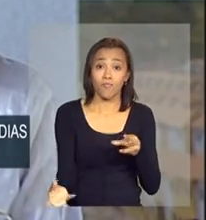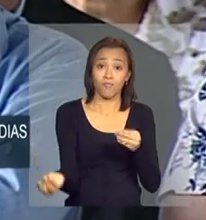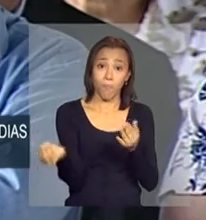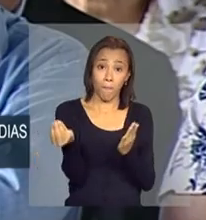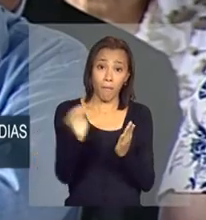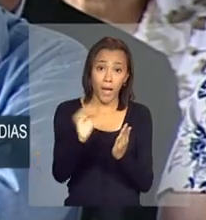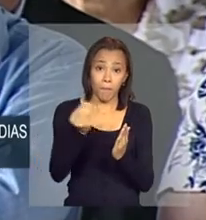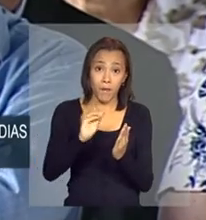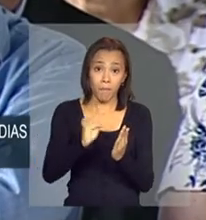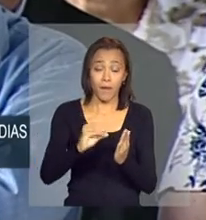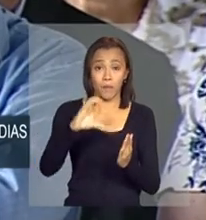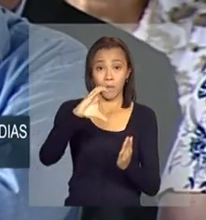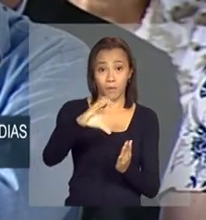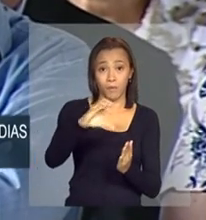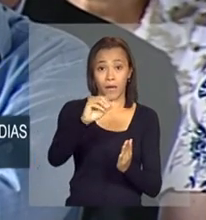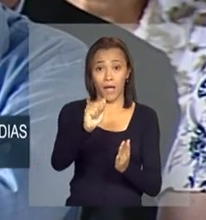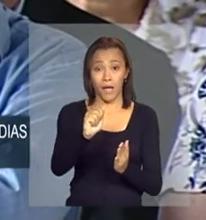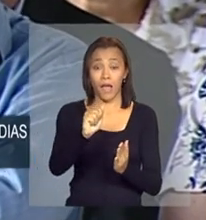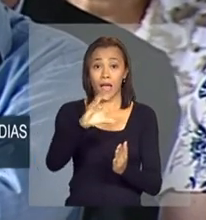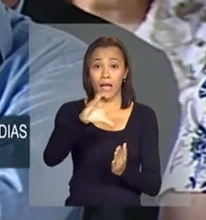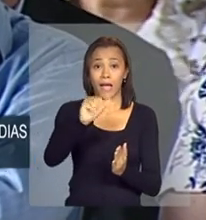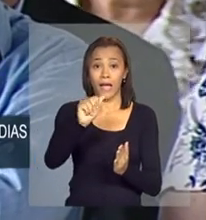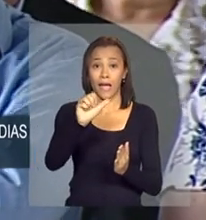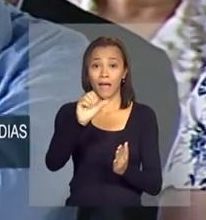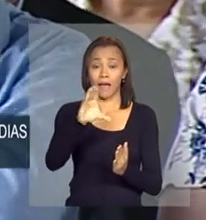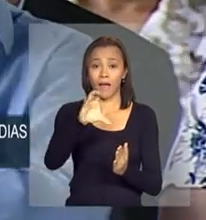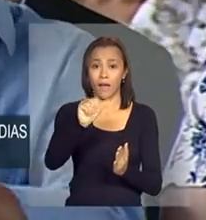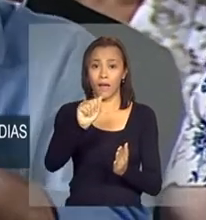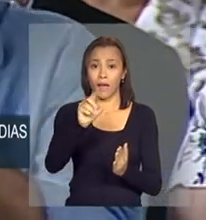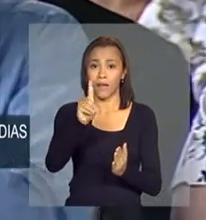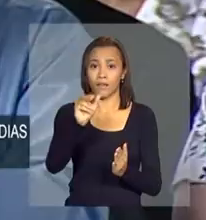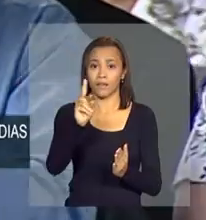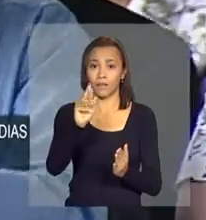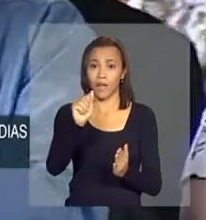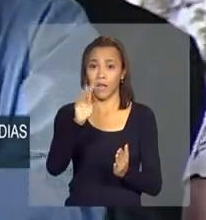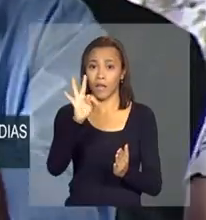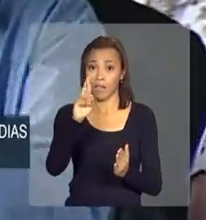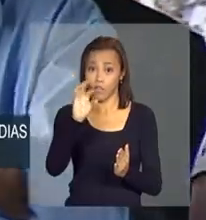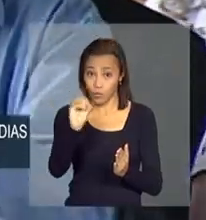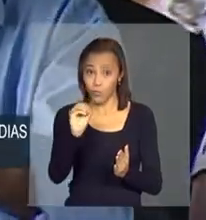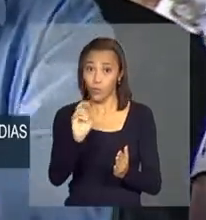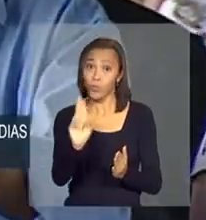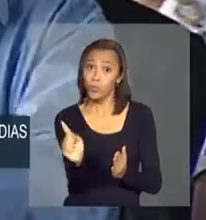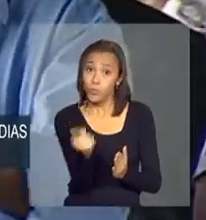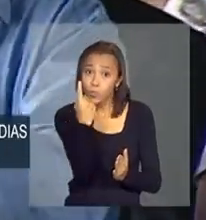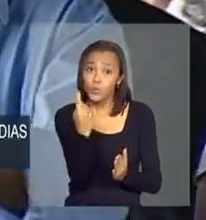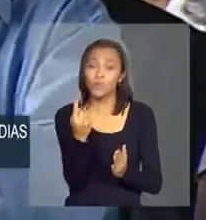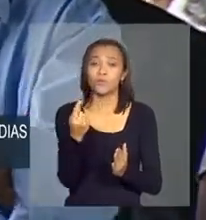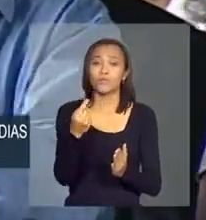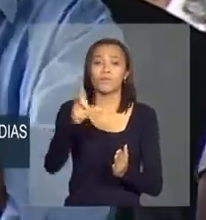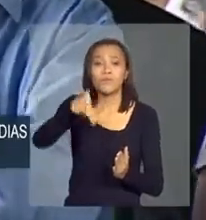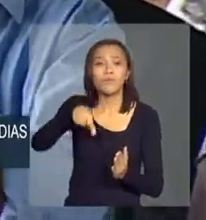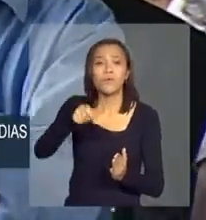único do Bolsa Família e